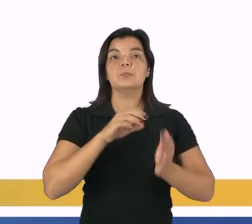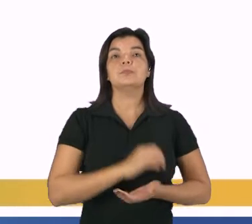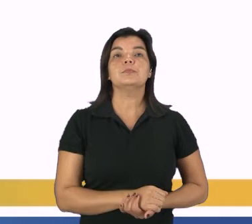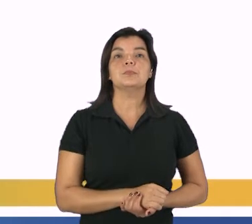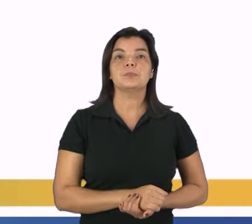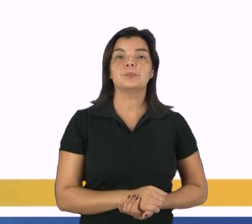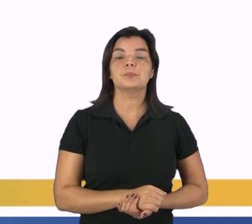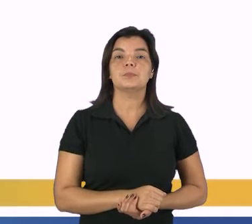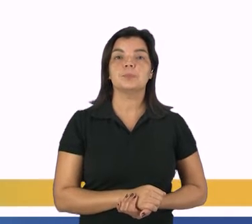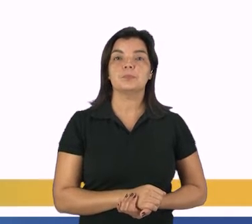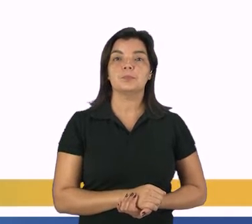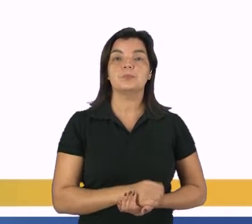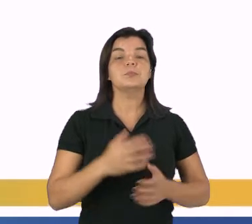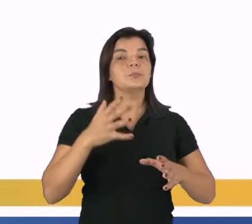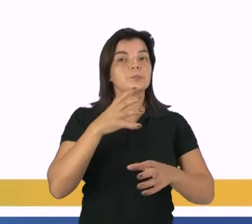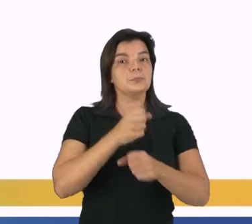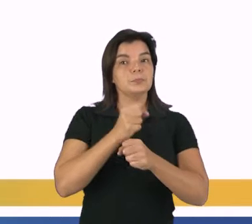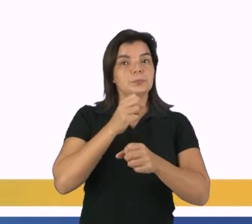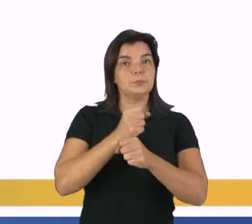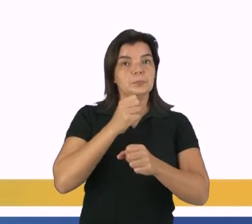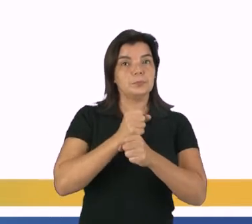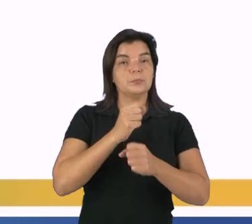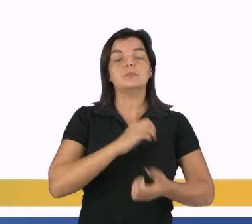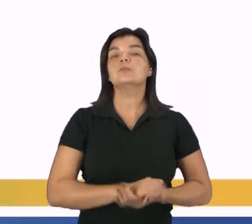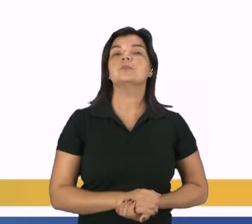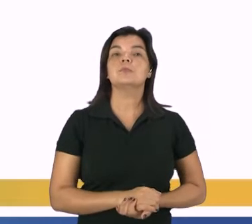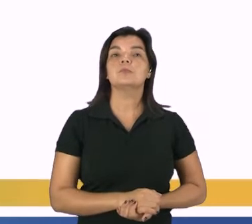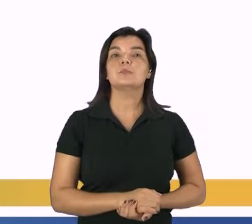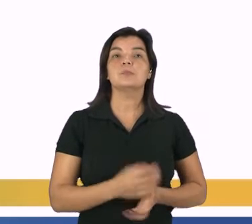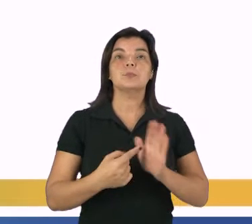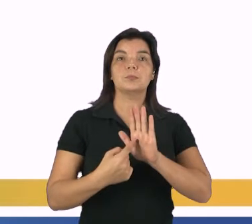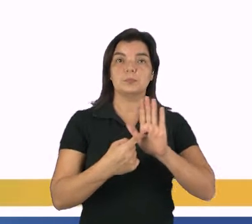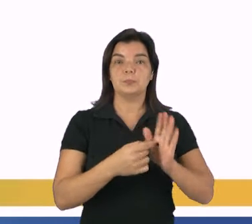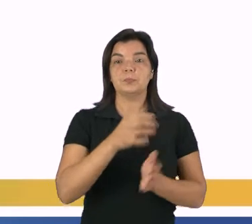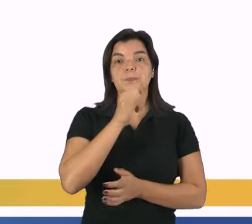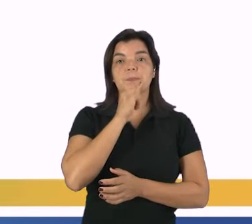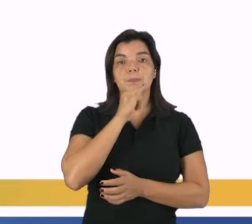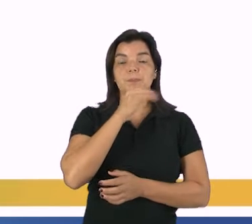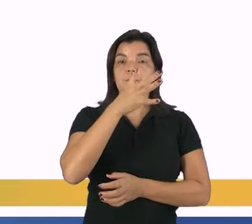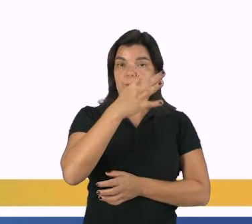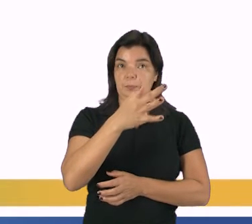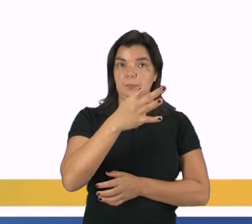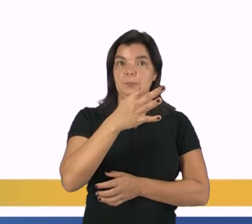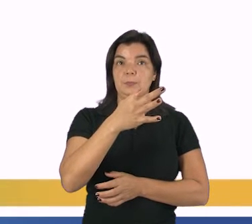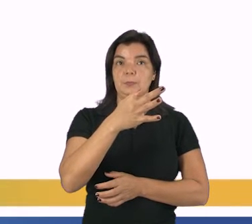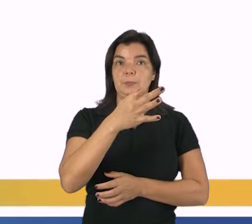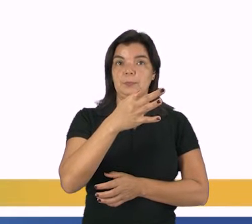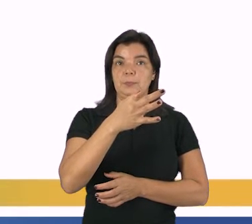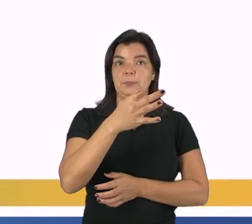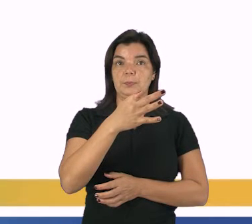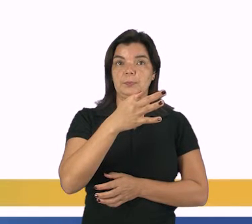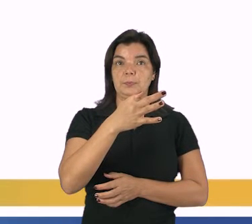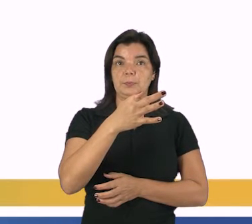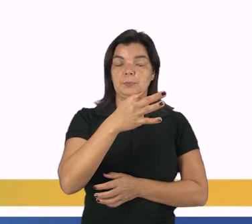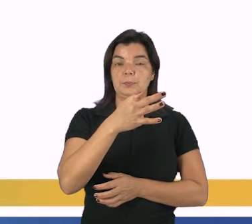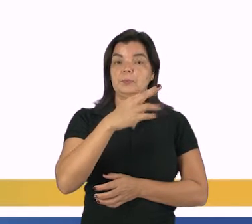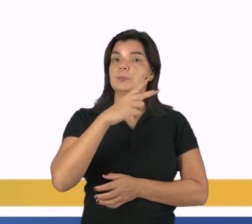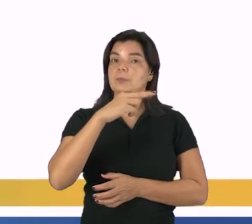distância 2d, ou seja, o dobro de d, né, a força elétrica será diminuída em 4 vezes, né,